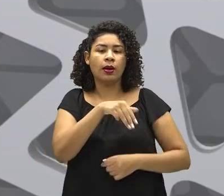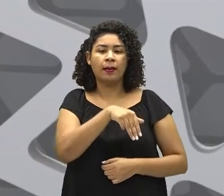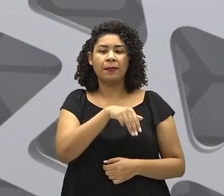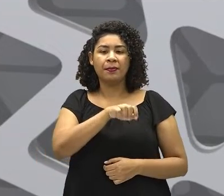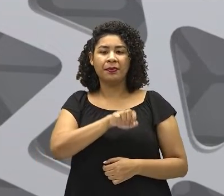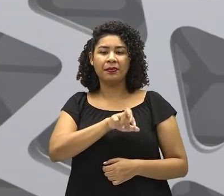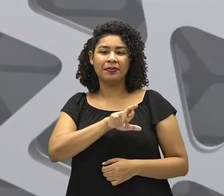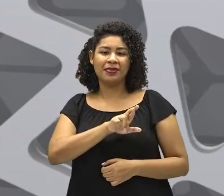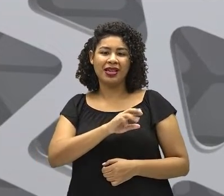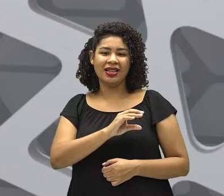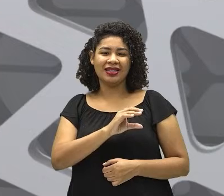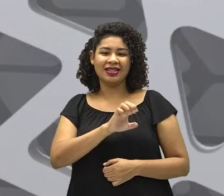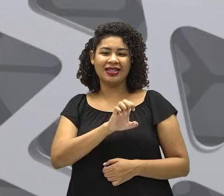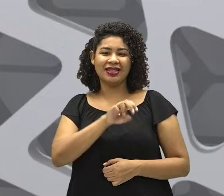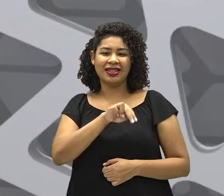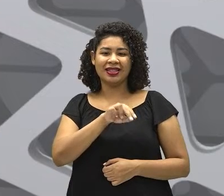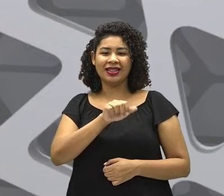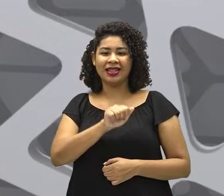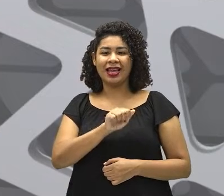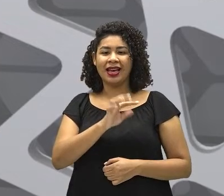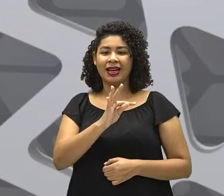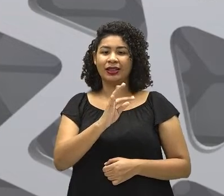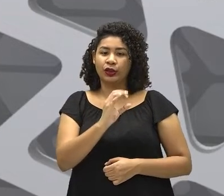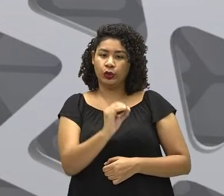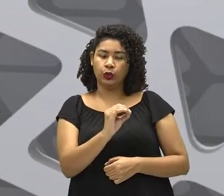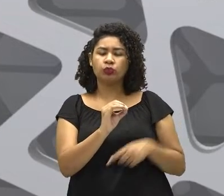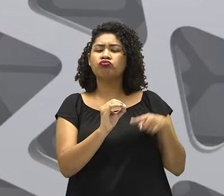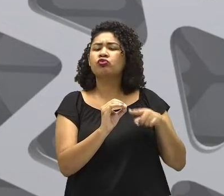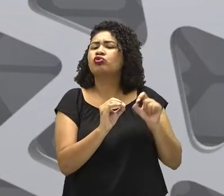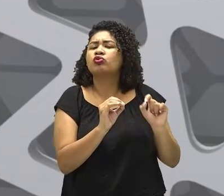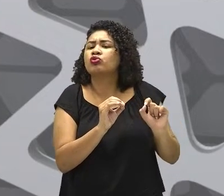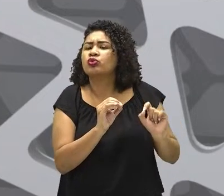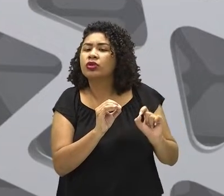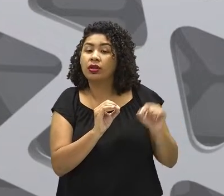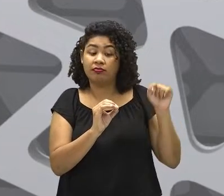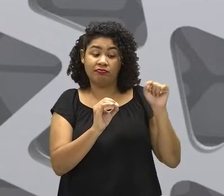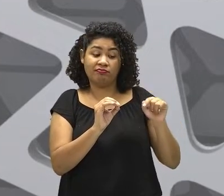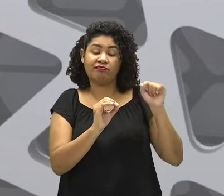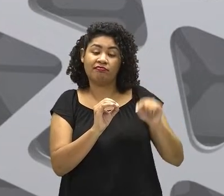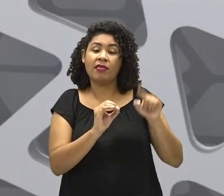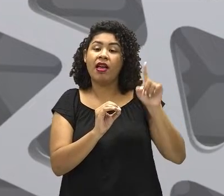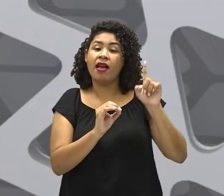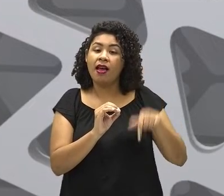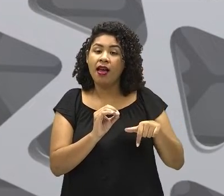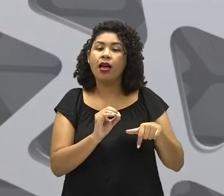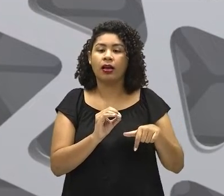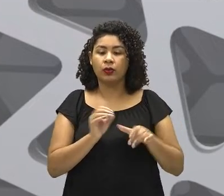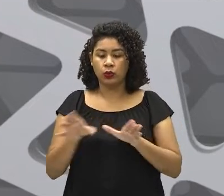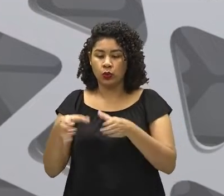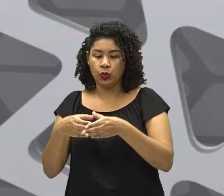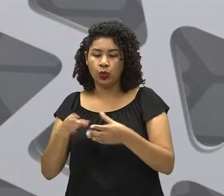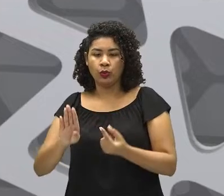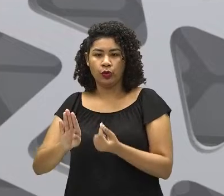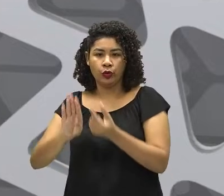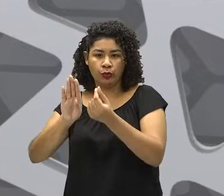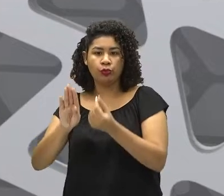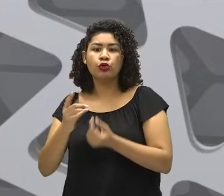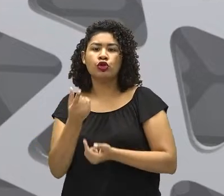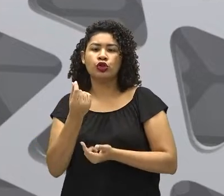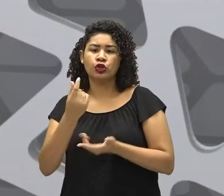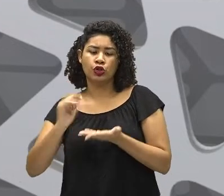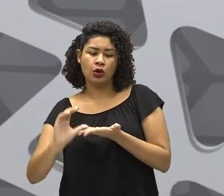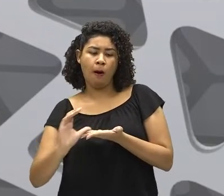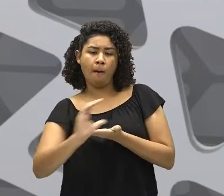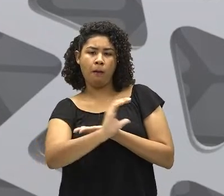mecenato. E o mecenato era justamente o quê? Essa questão onde esses burgueses